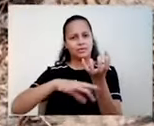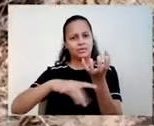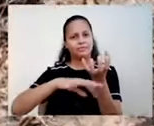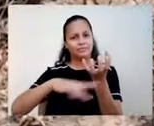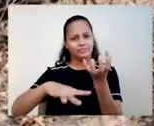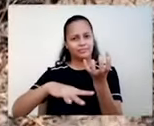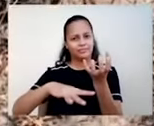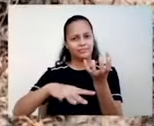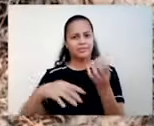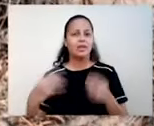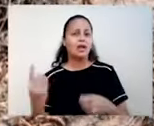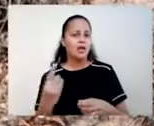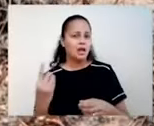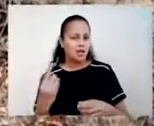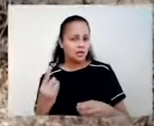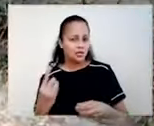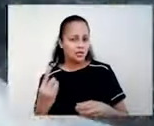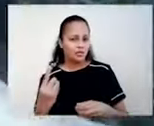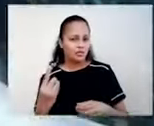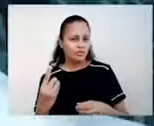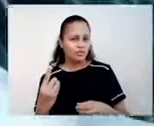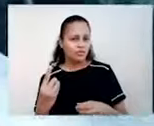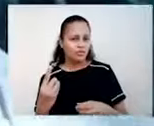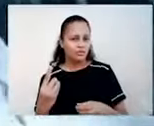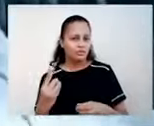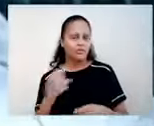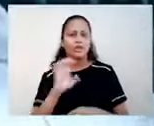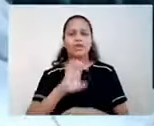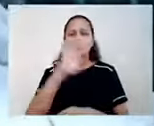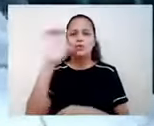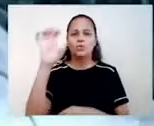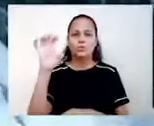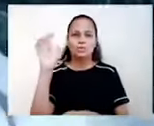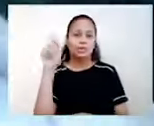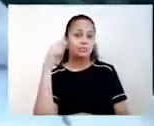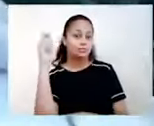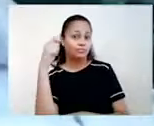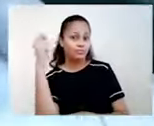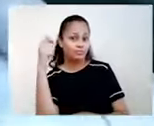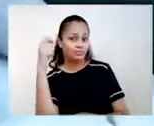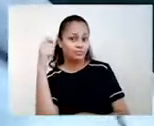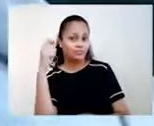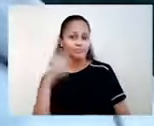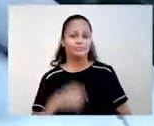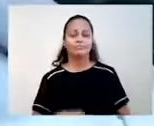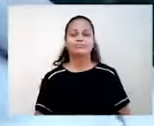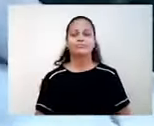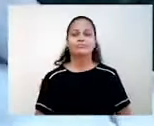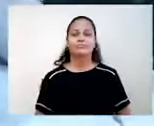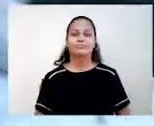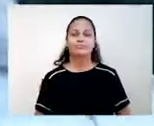Cerrado, sendo a única exceção aos Pampas Gaúchos, onde ela não aparece.